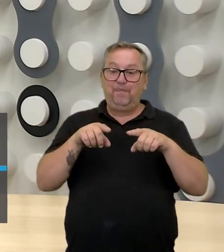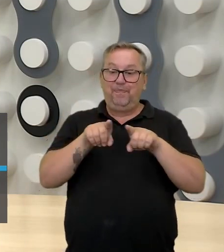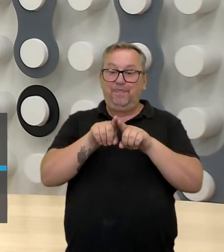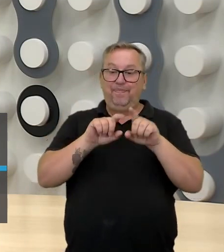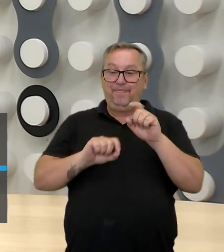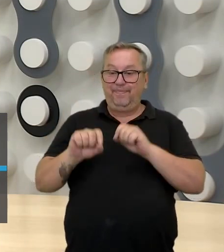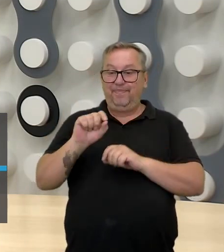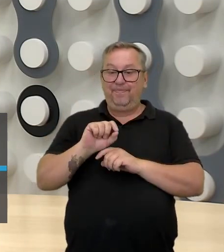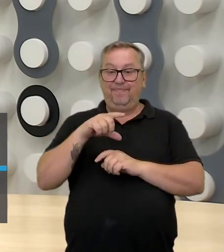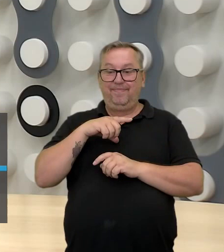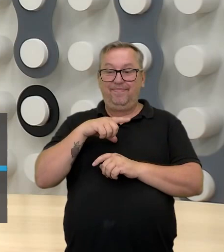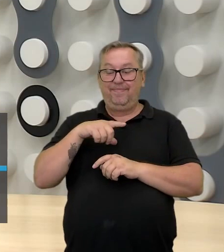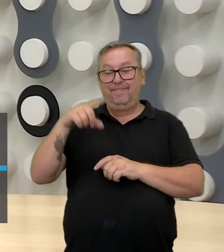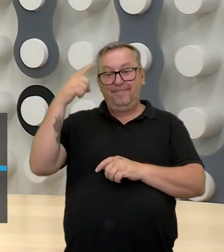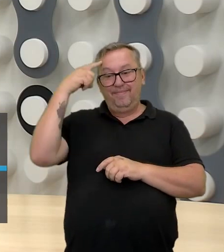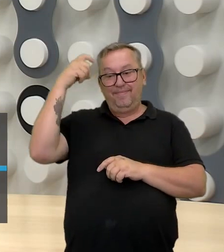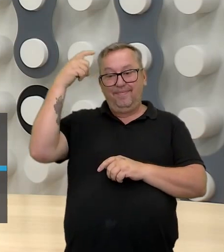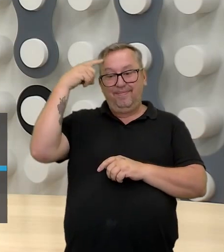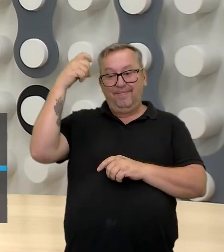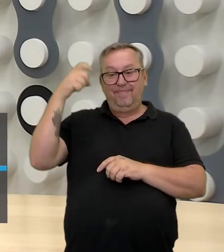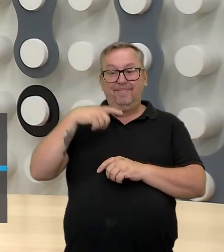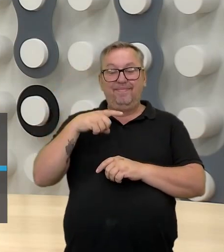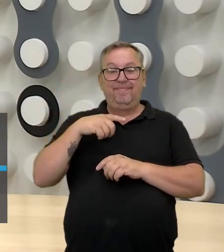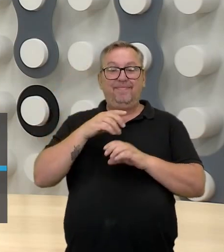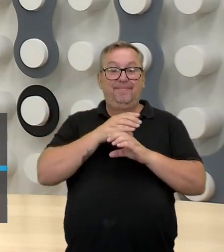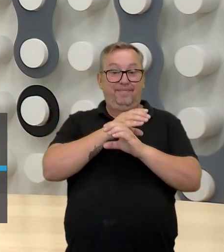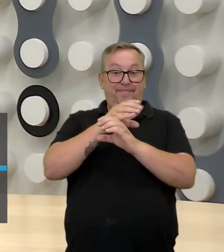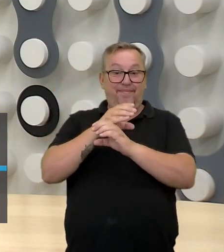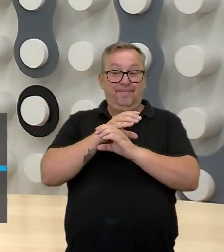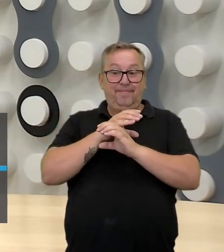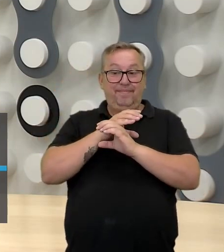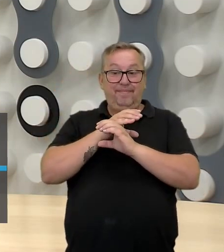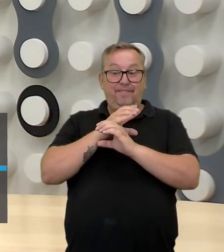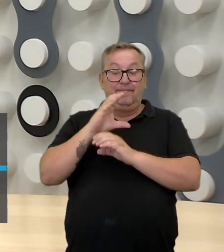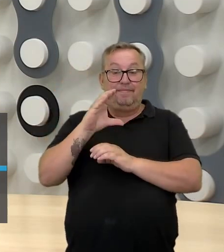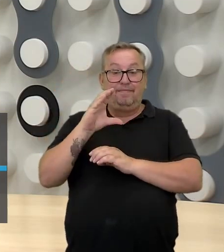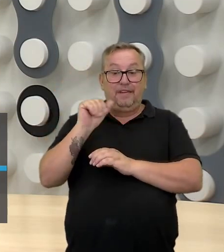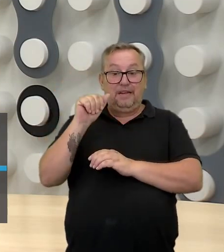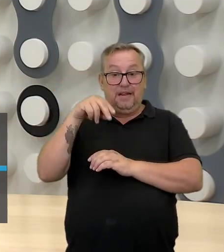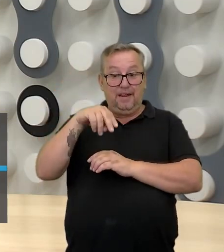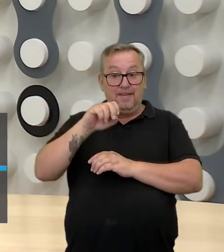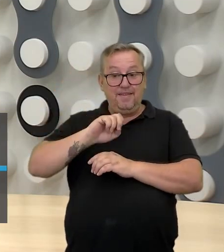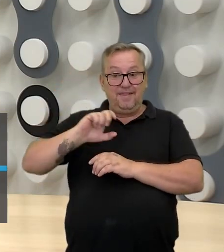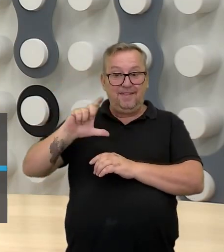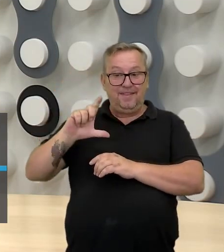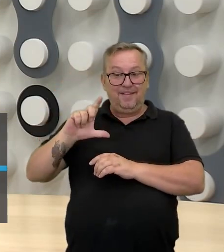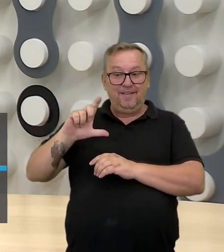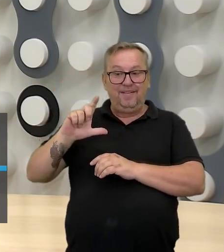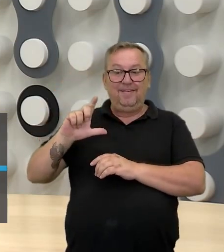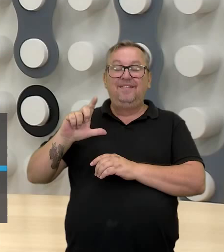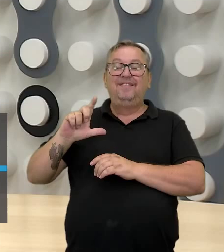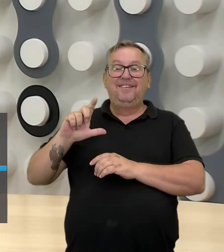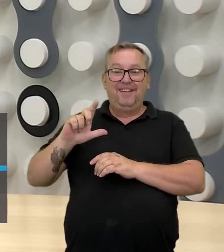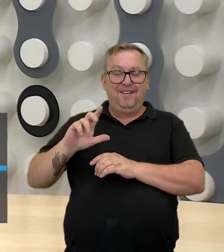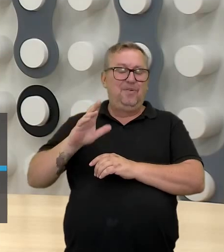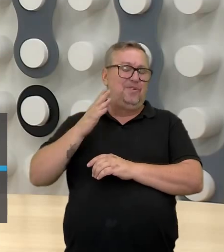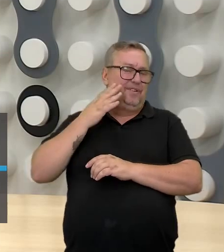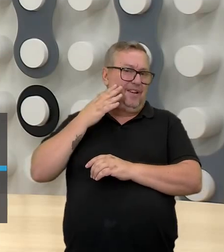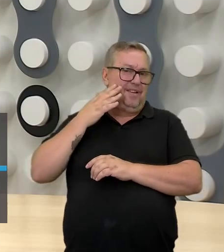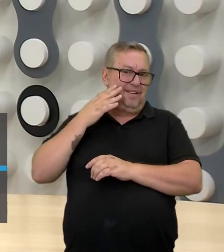que é a criação de um canal. Então, essa criação de um canal, hoje em dia, como a gente sabe aí, né, se